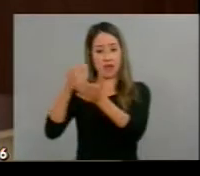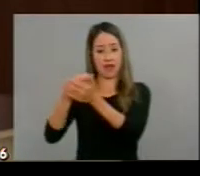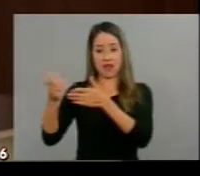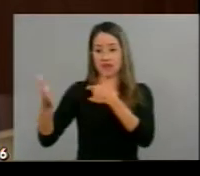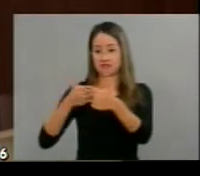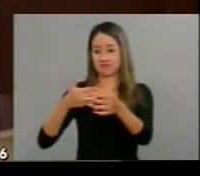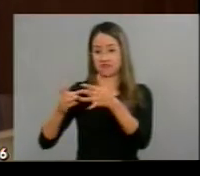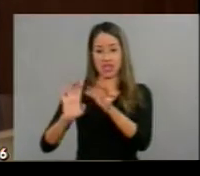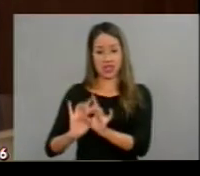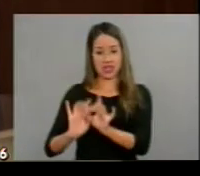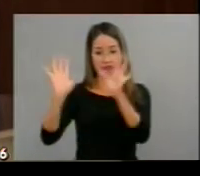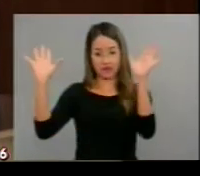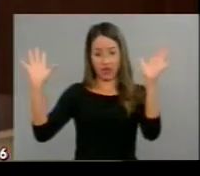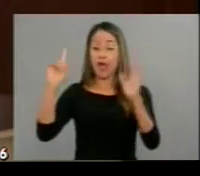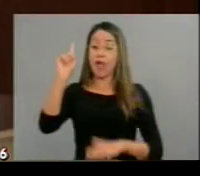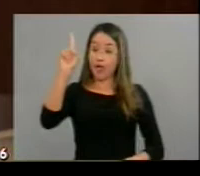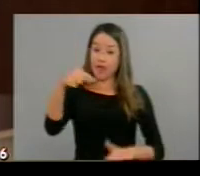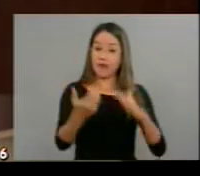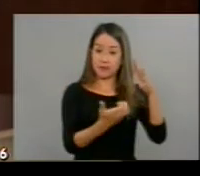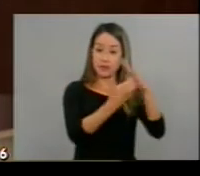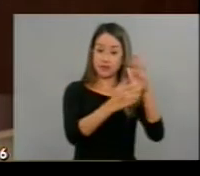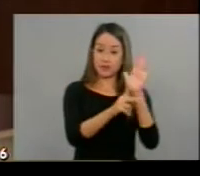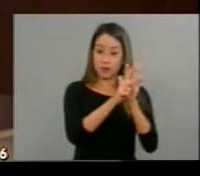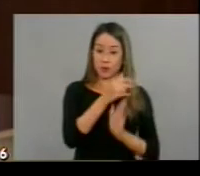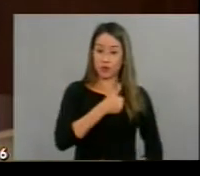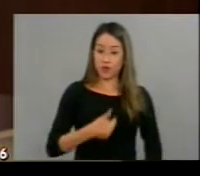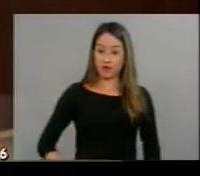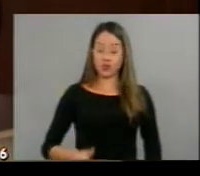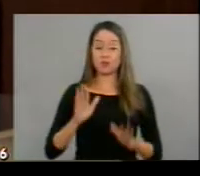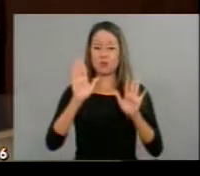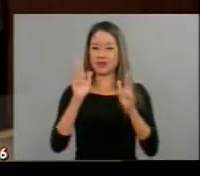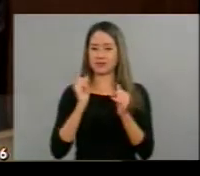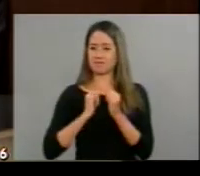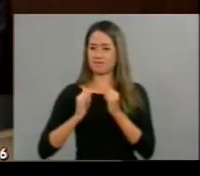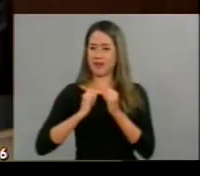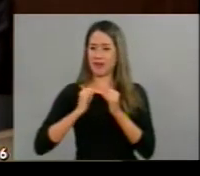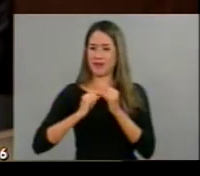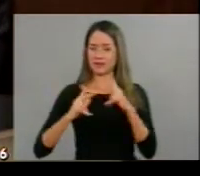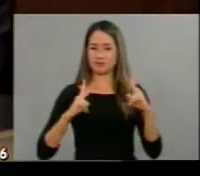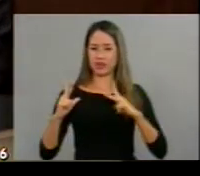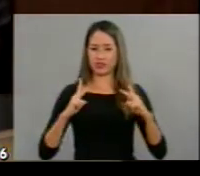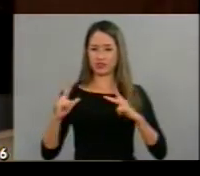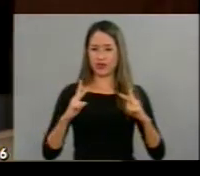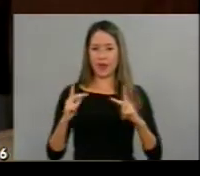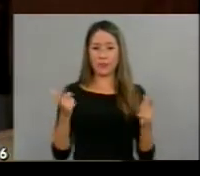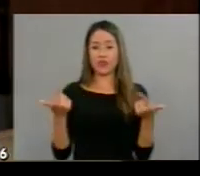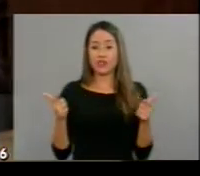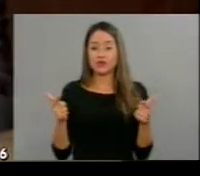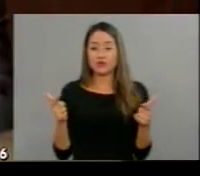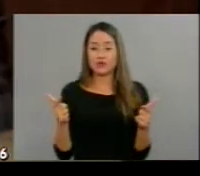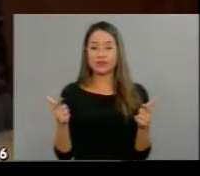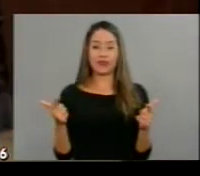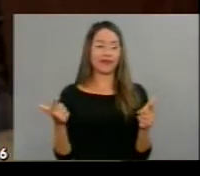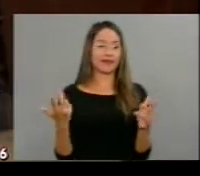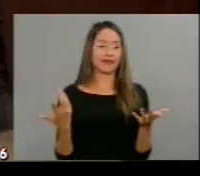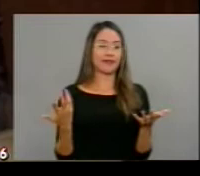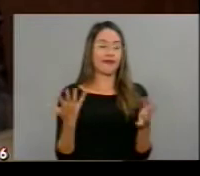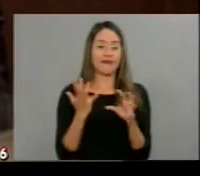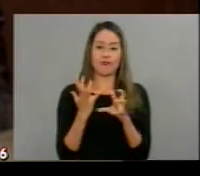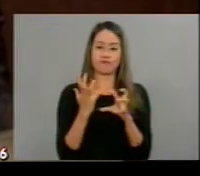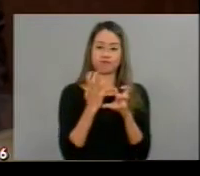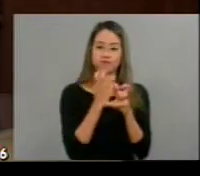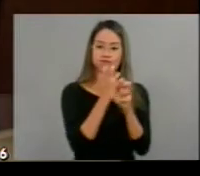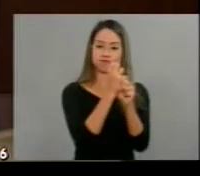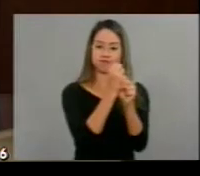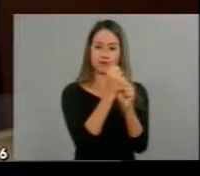quanto ela quiser, ela não passa pelos controles públicos que as estatais tradicionais passam. É um estatal